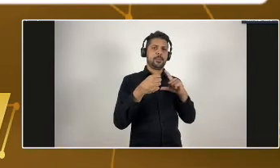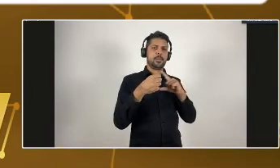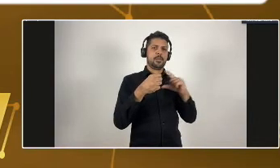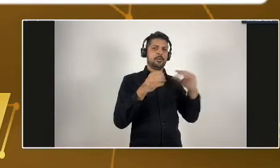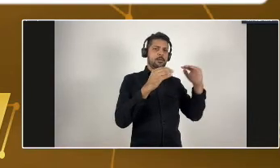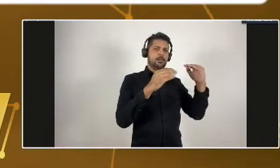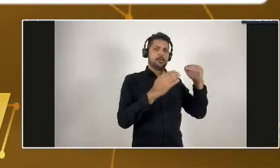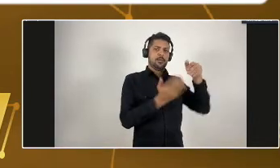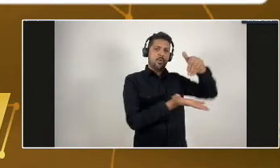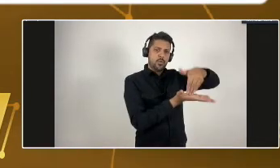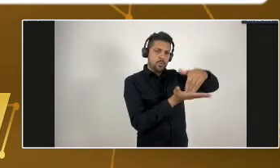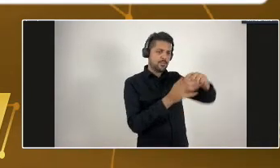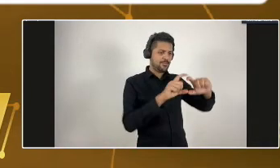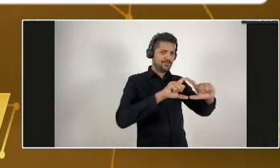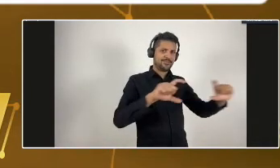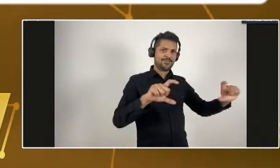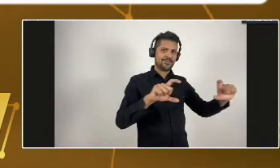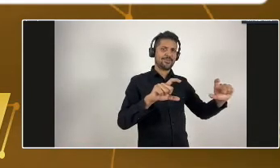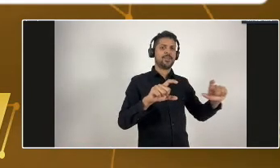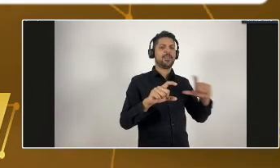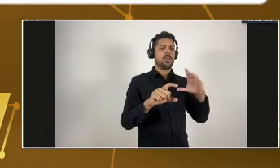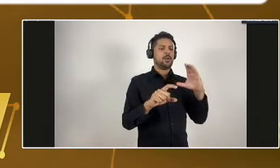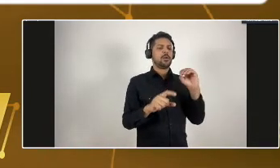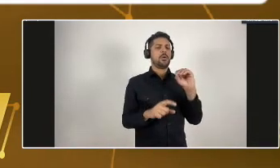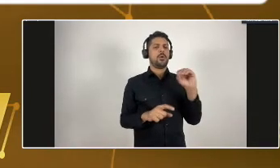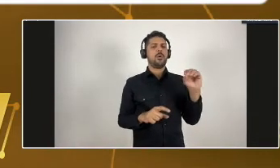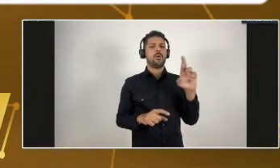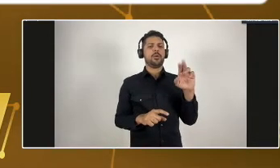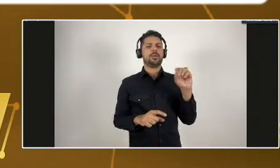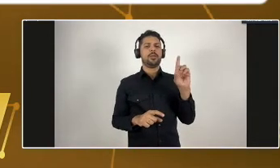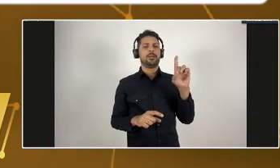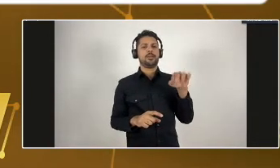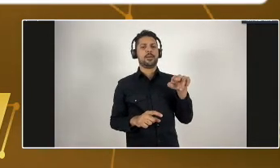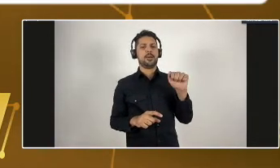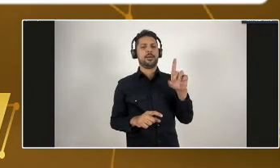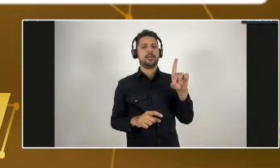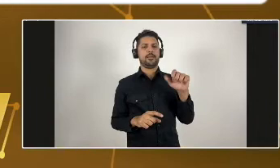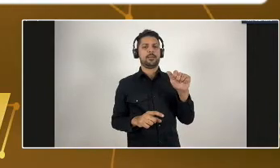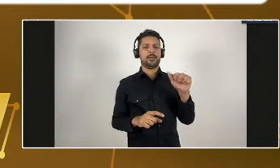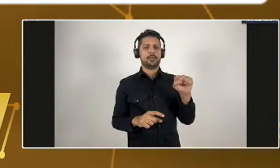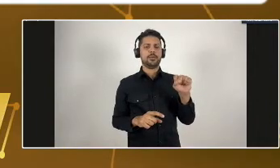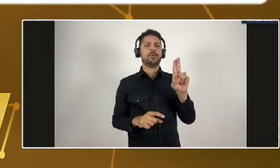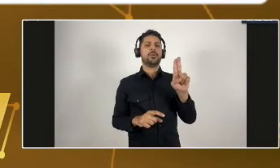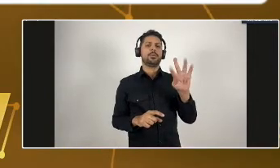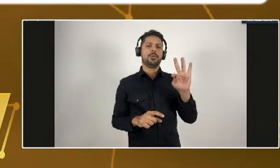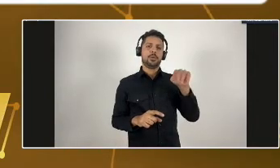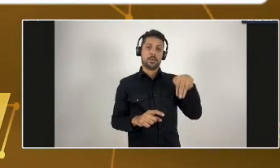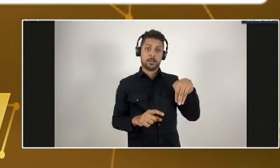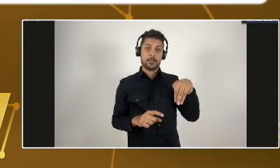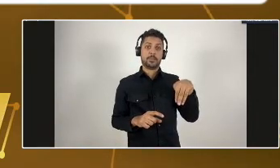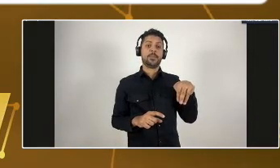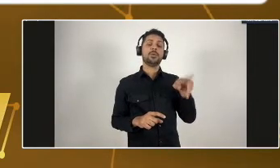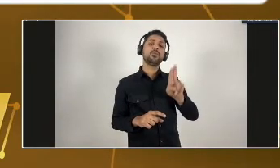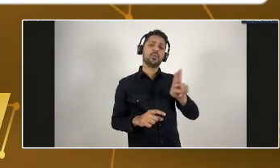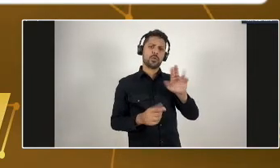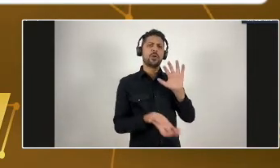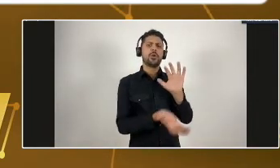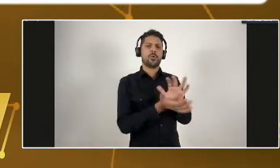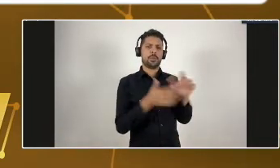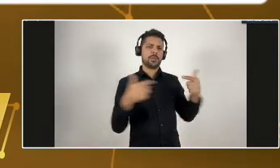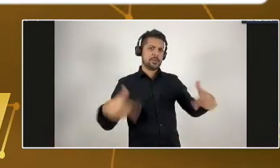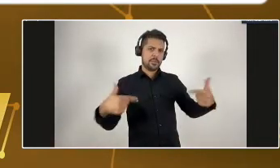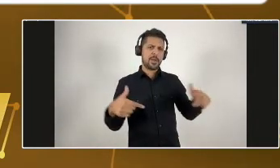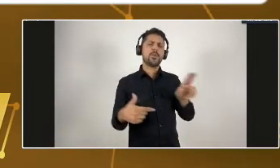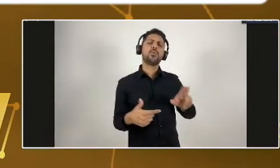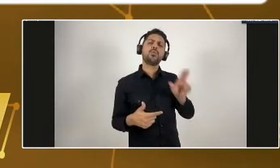projeto que vai a campo. Então, essa é uma ferramenta também muito útil. Aqui também no nosso portal, eu não sei